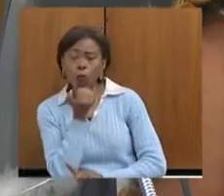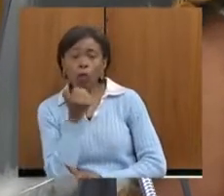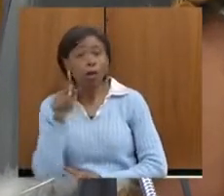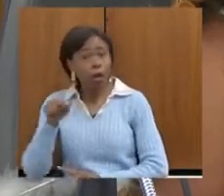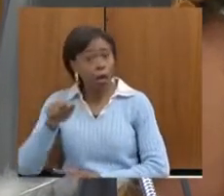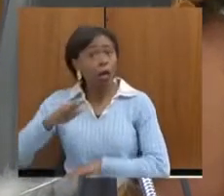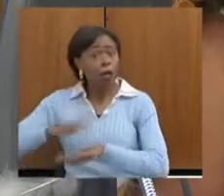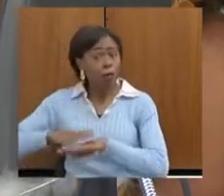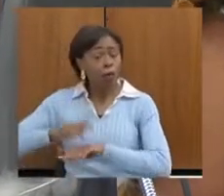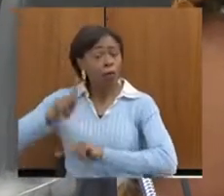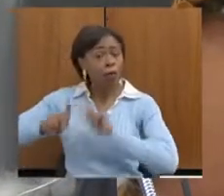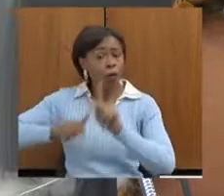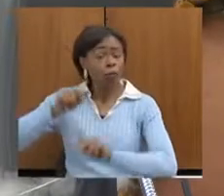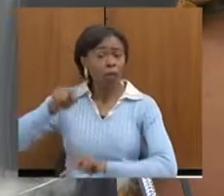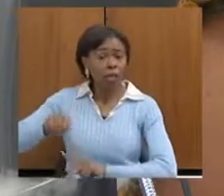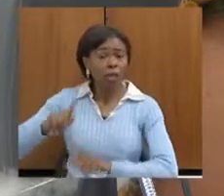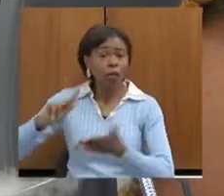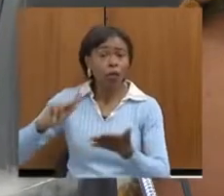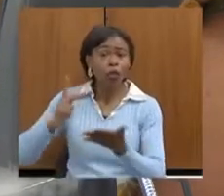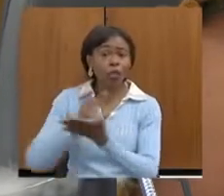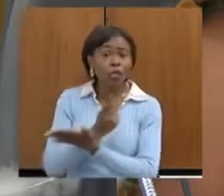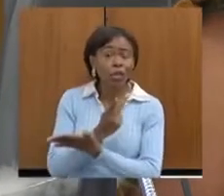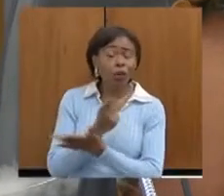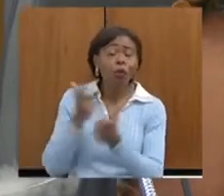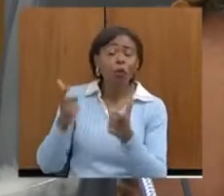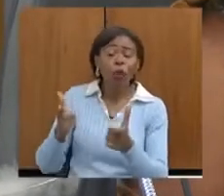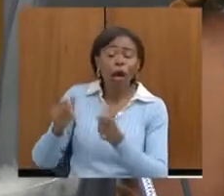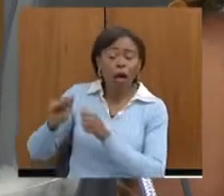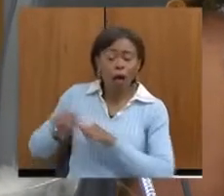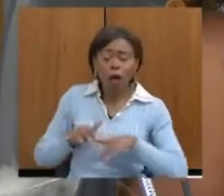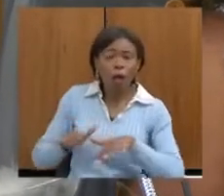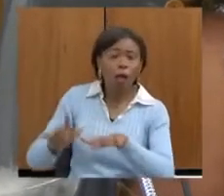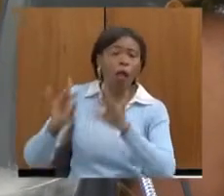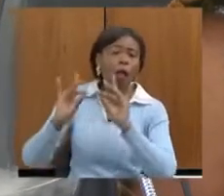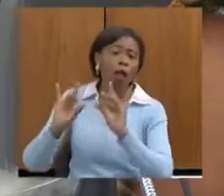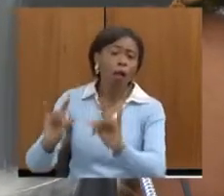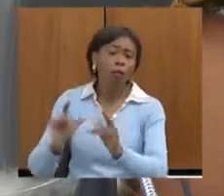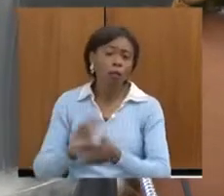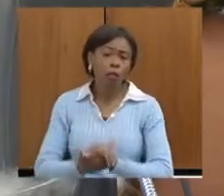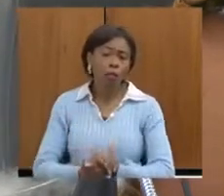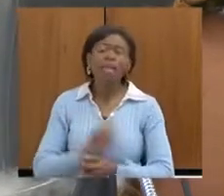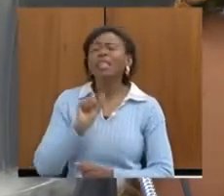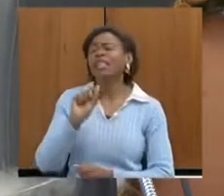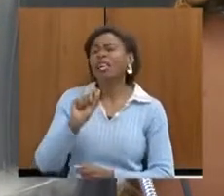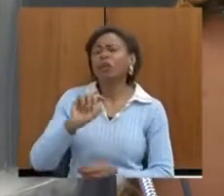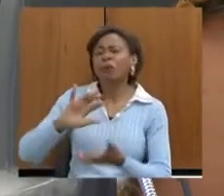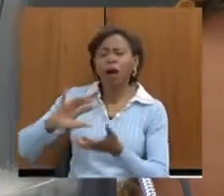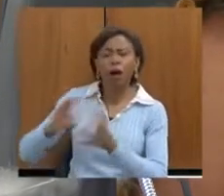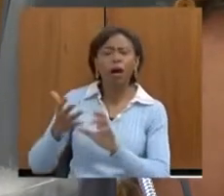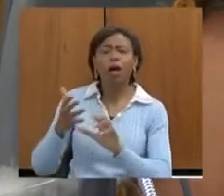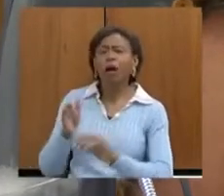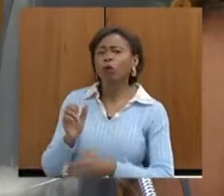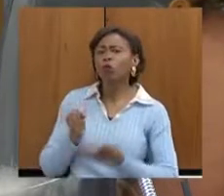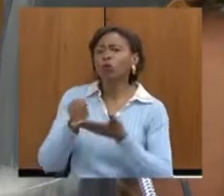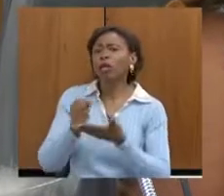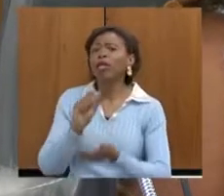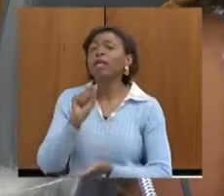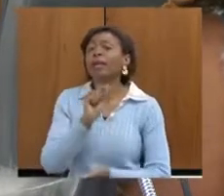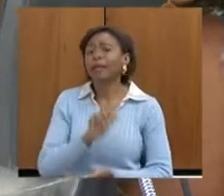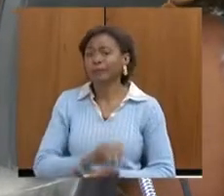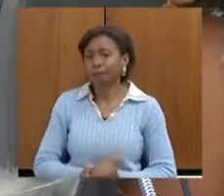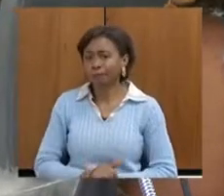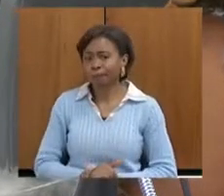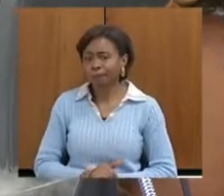um dia que ele vai entrar no processo de reparação é uma pergunta que não estão fazendo há vários anos aquele que é que